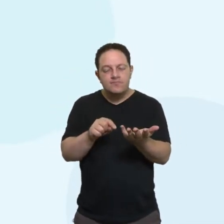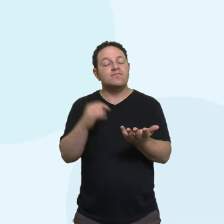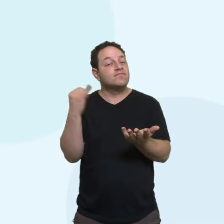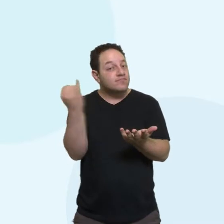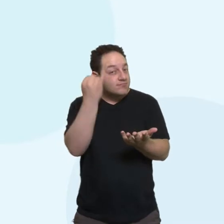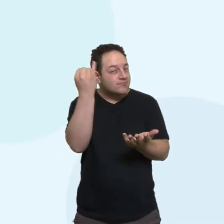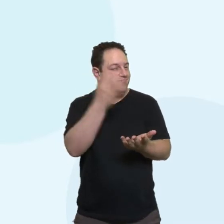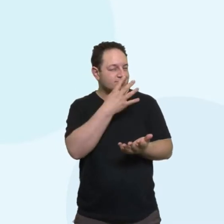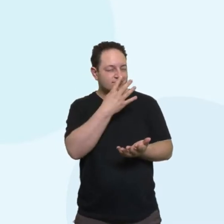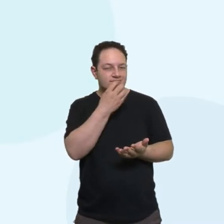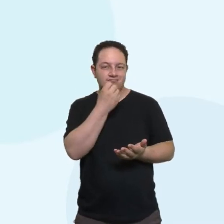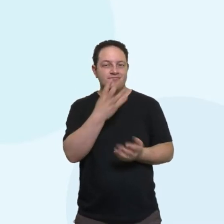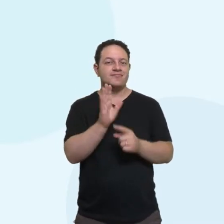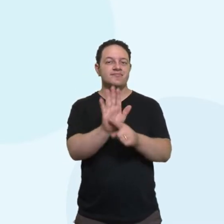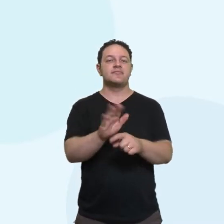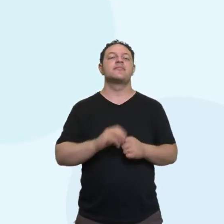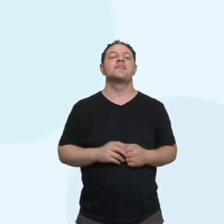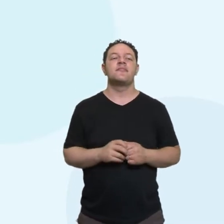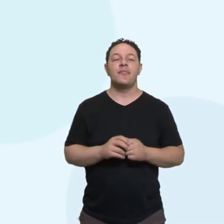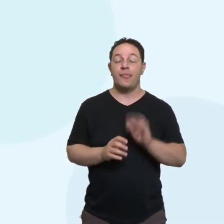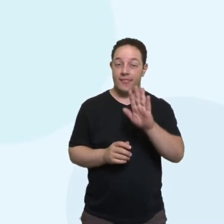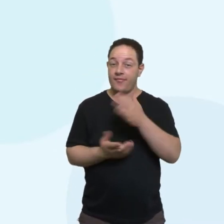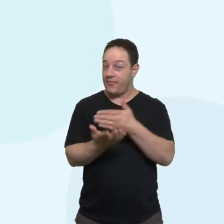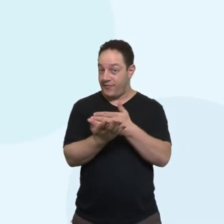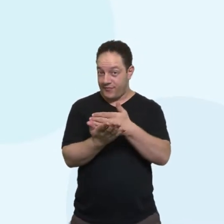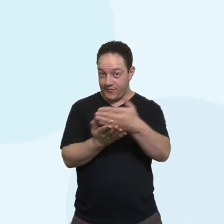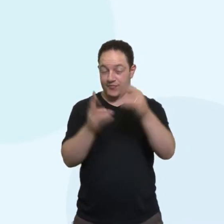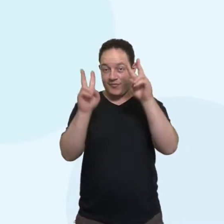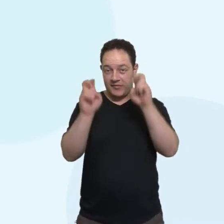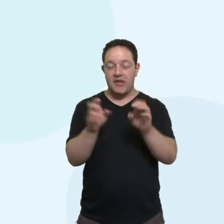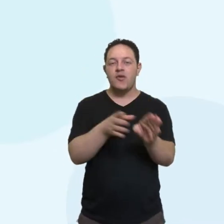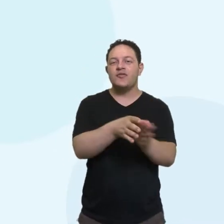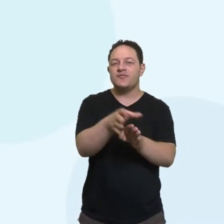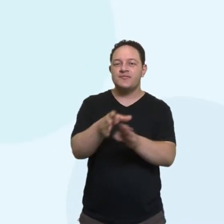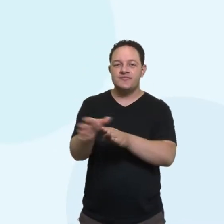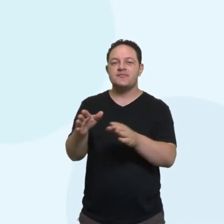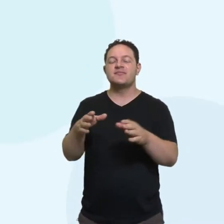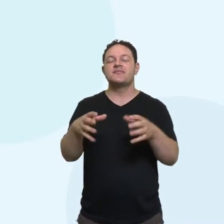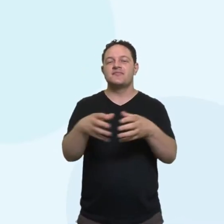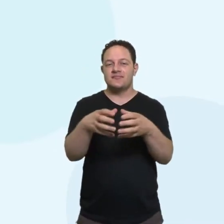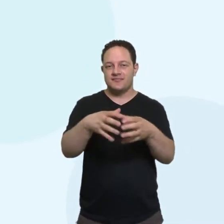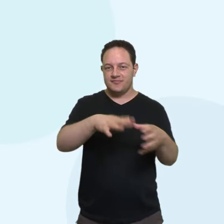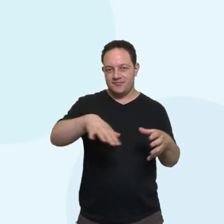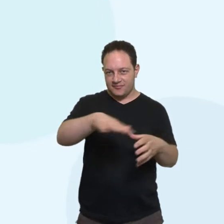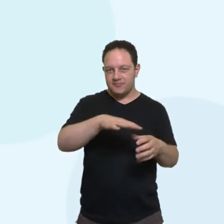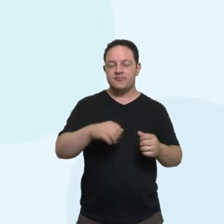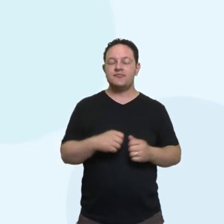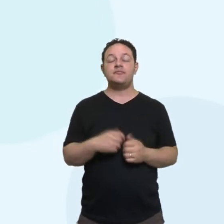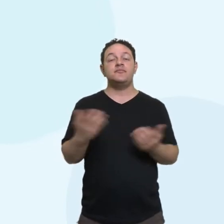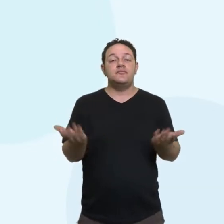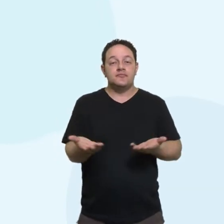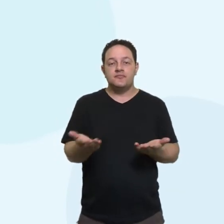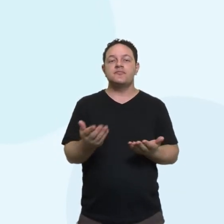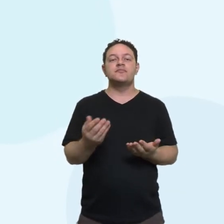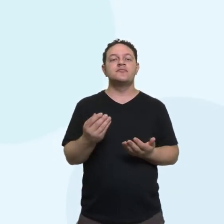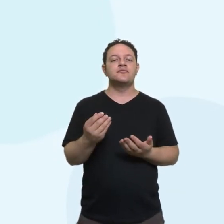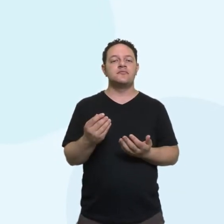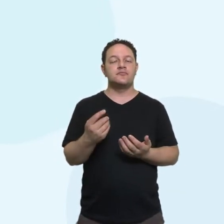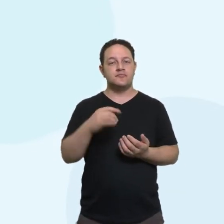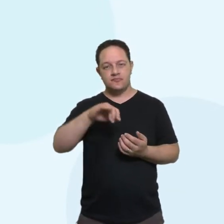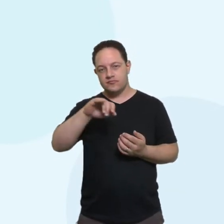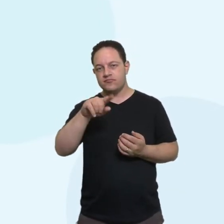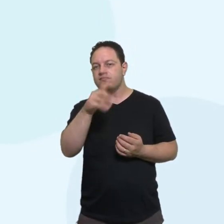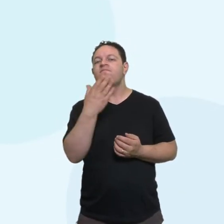interessantes para começar a falar do conselho de classe nós somos agora é pedir para que